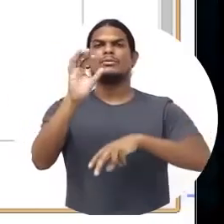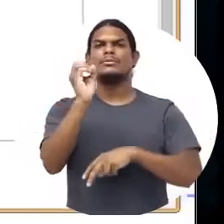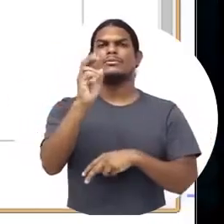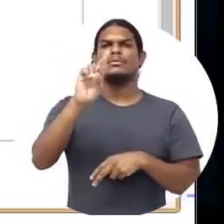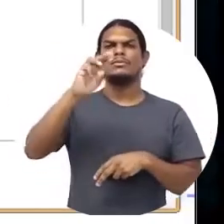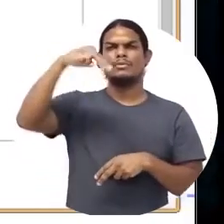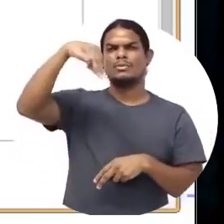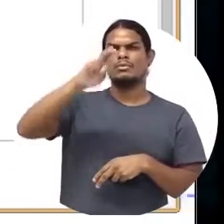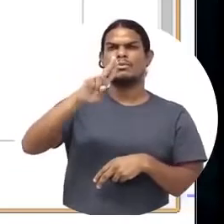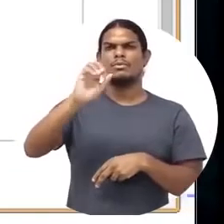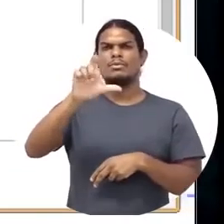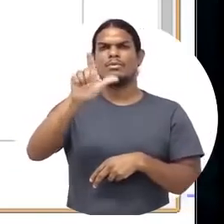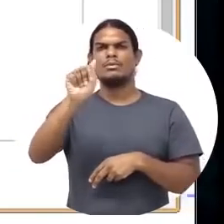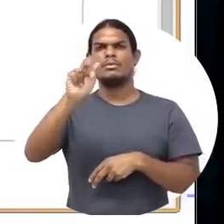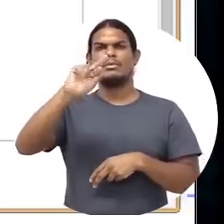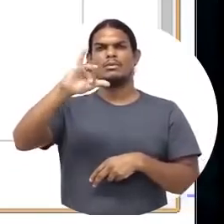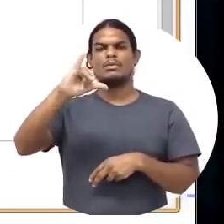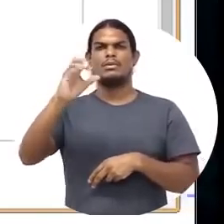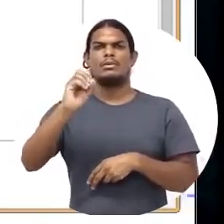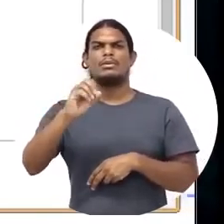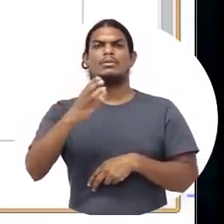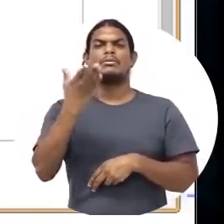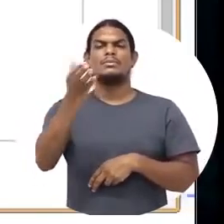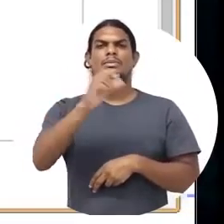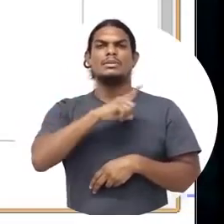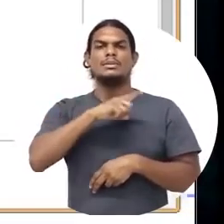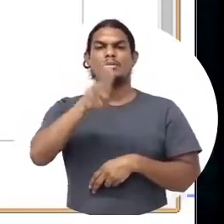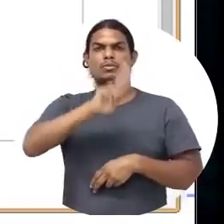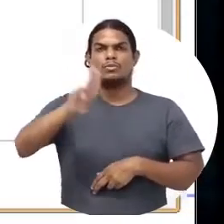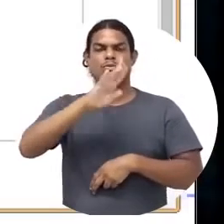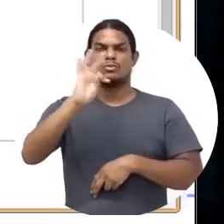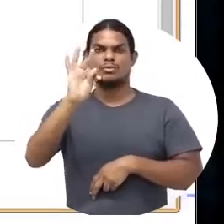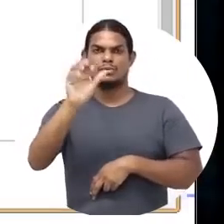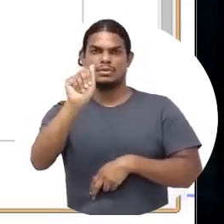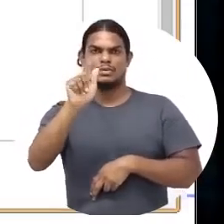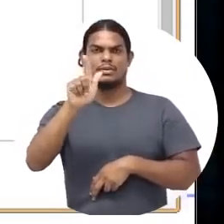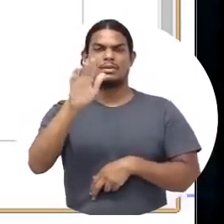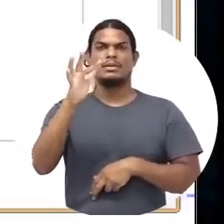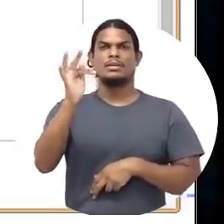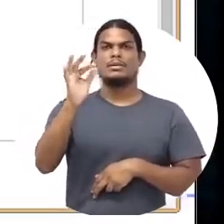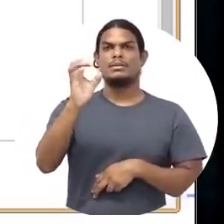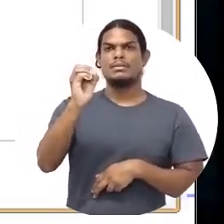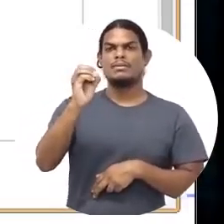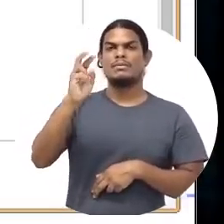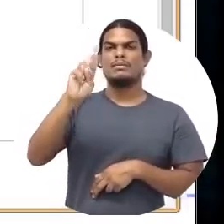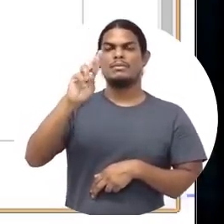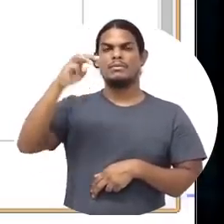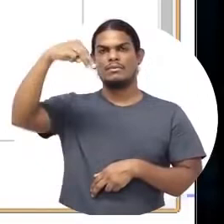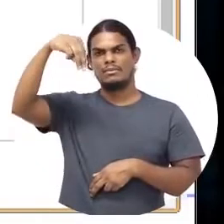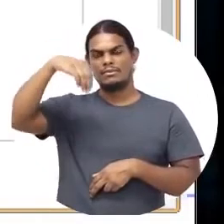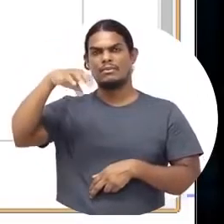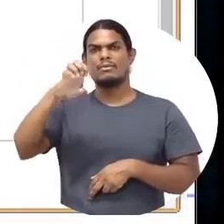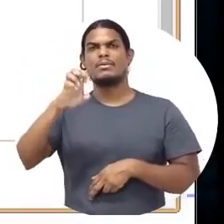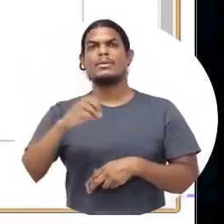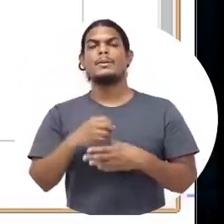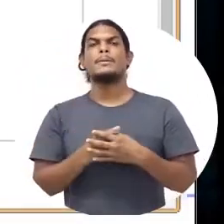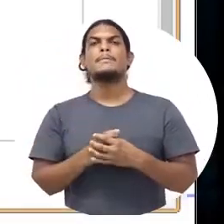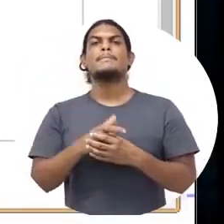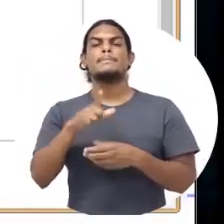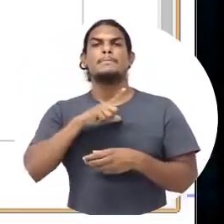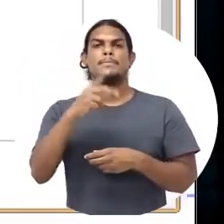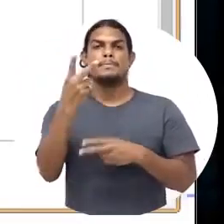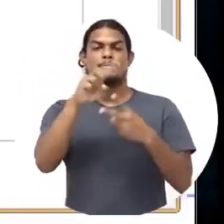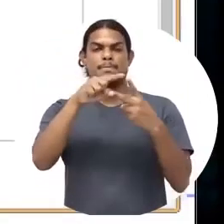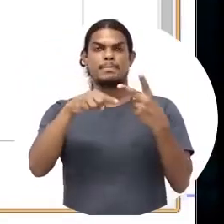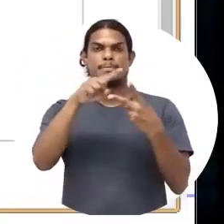vários. Então para você criar o seu formulário, você usa a tag form. Então, form vai ter dois atributos essenciais.